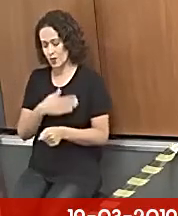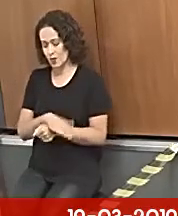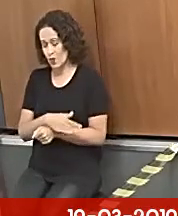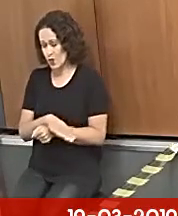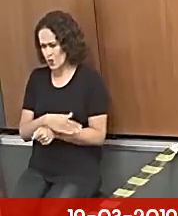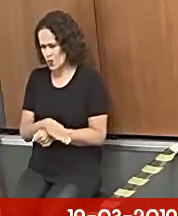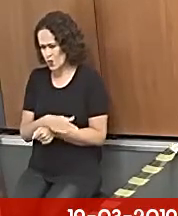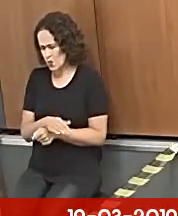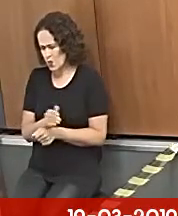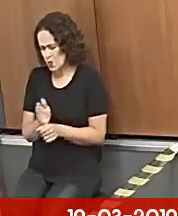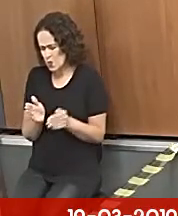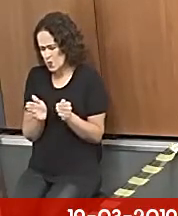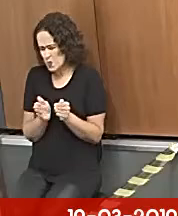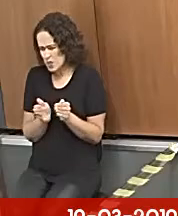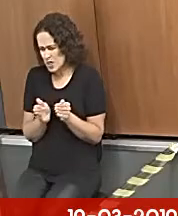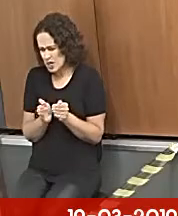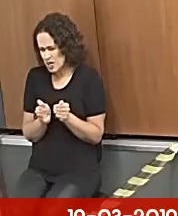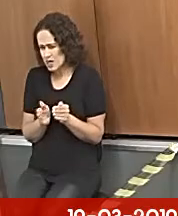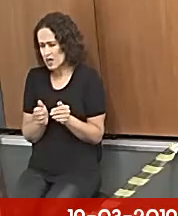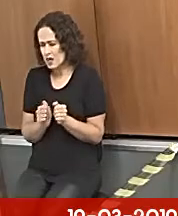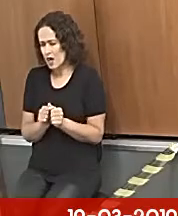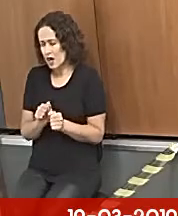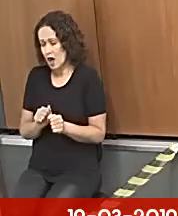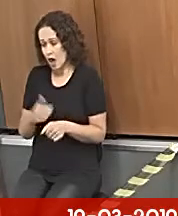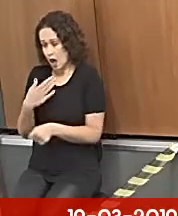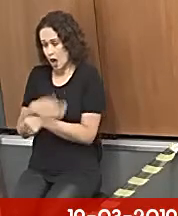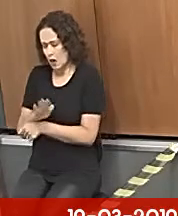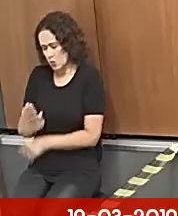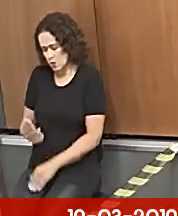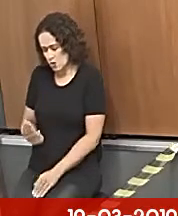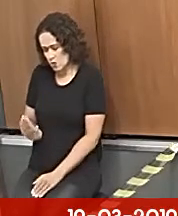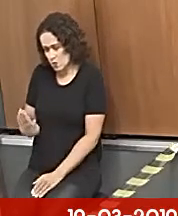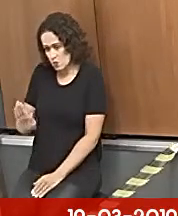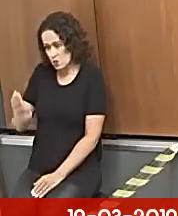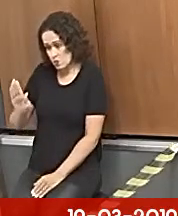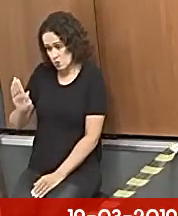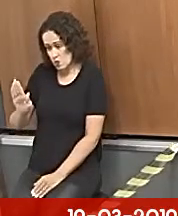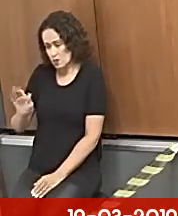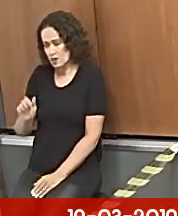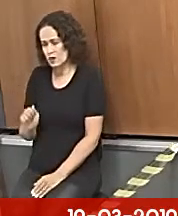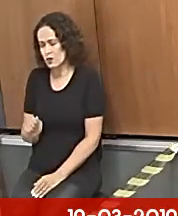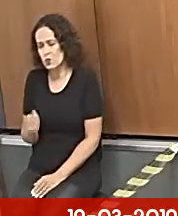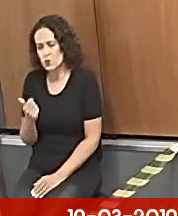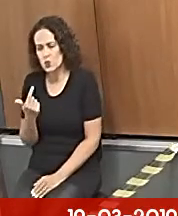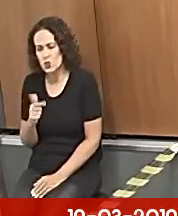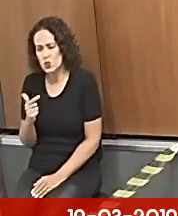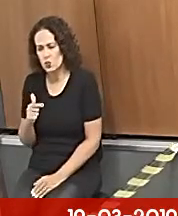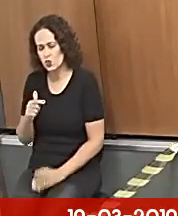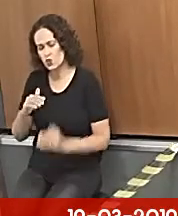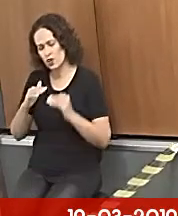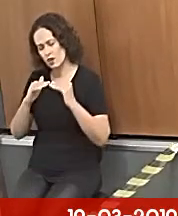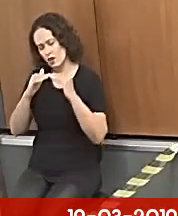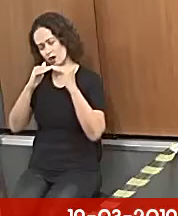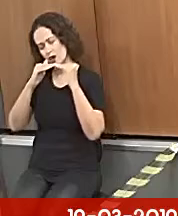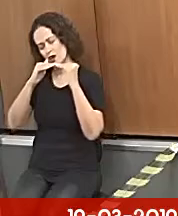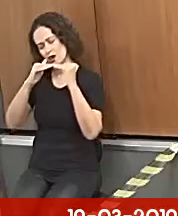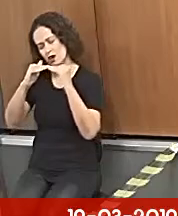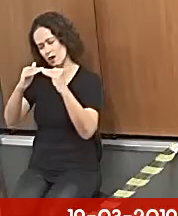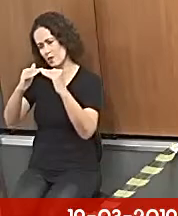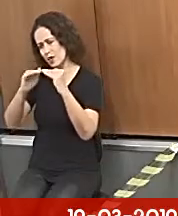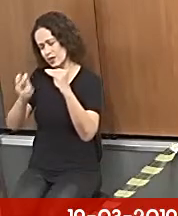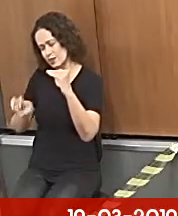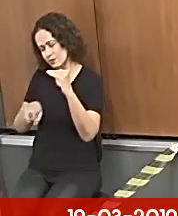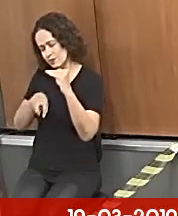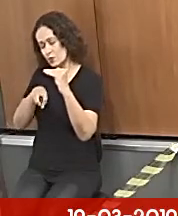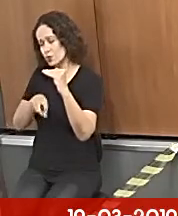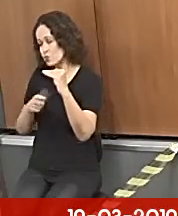íngreme chovendo ali não tem uma marquise nem nada o homem estava passou a parar lá embaixo entramos